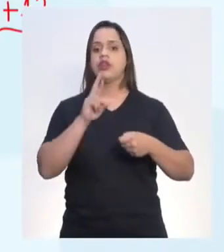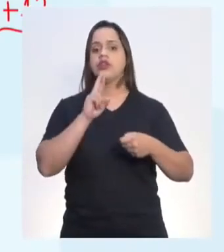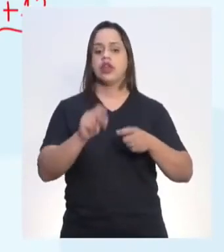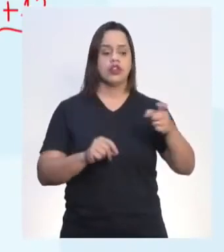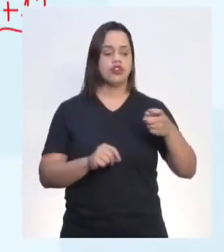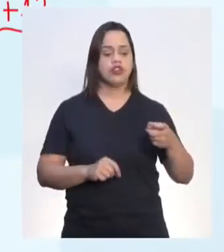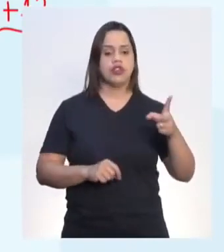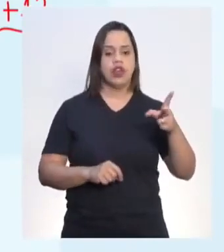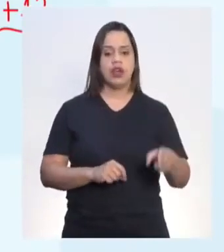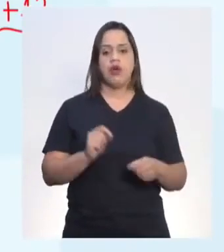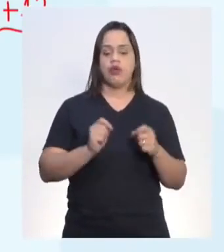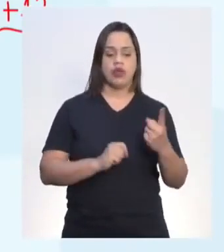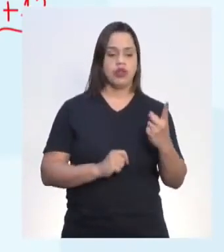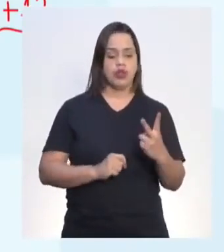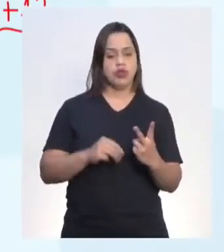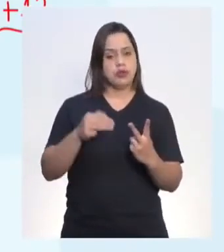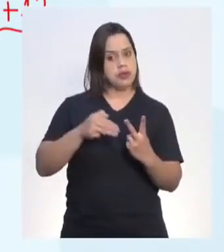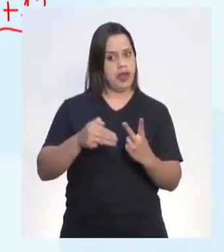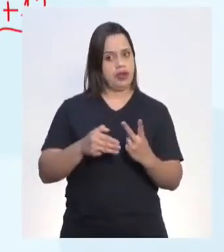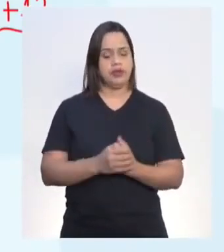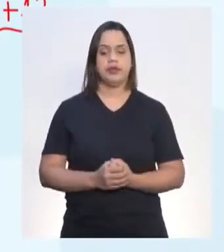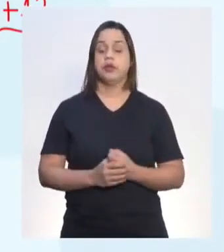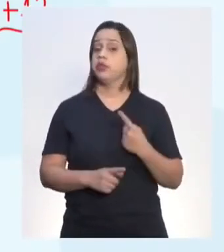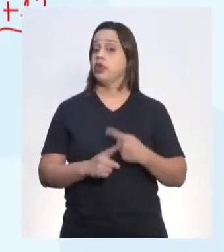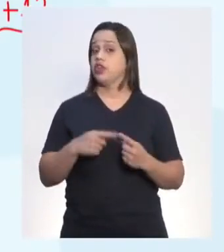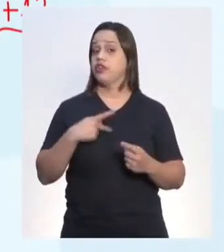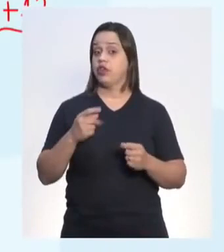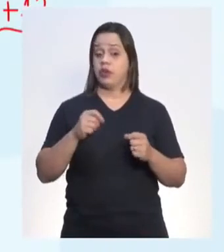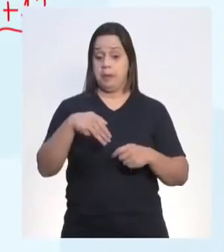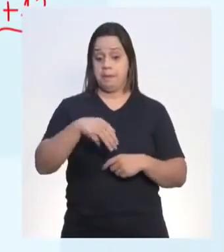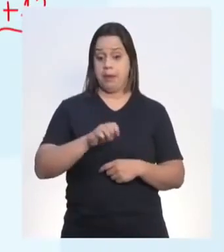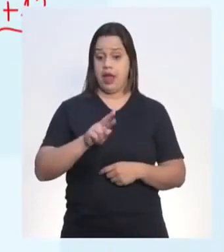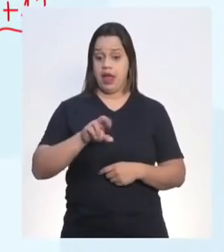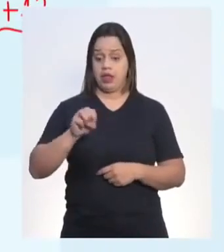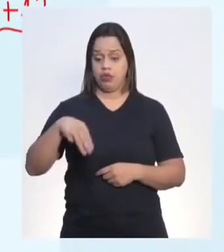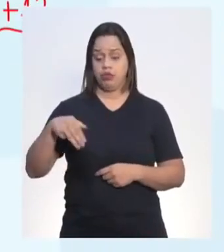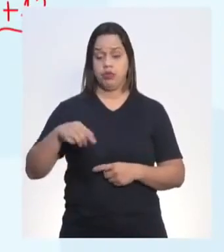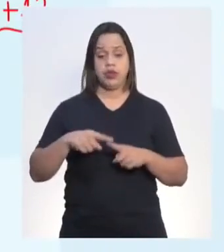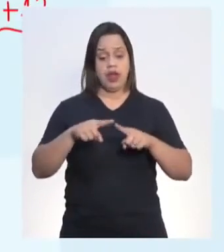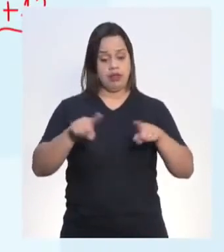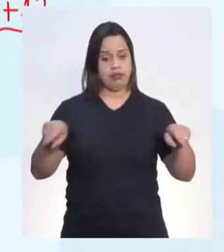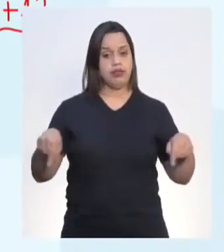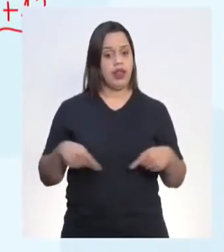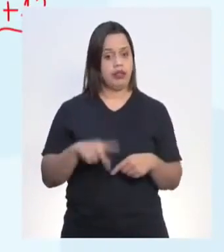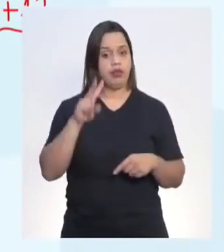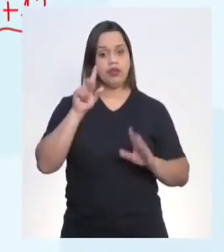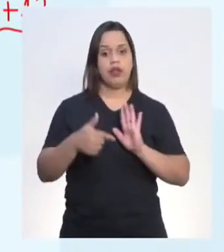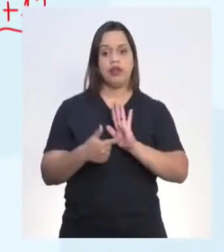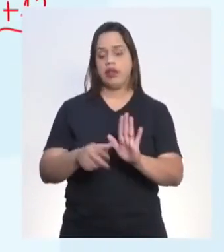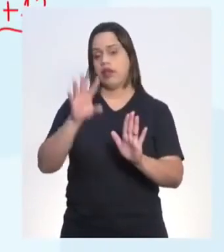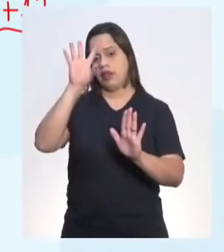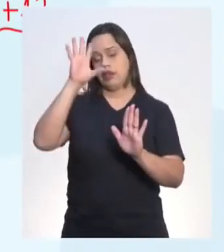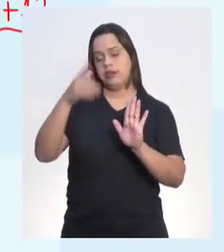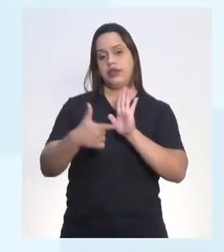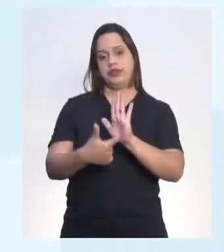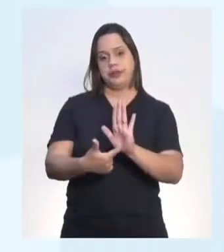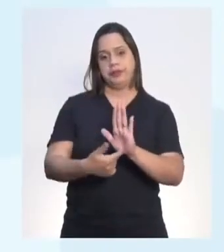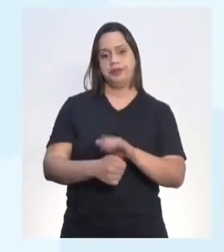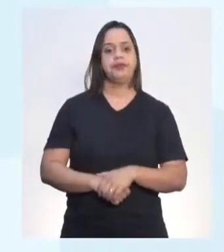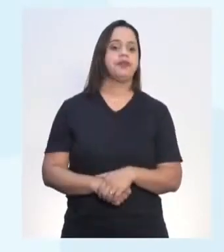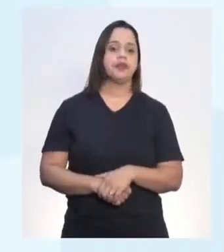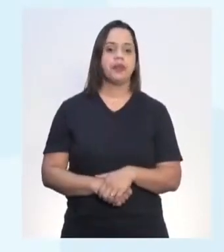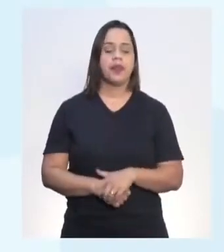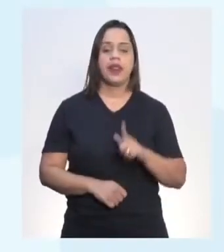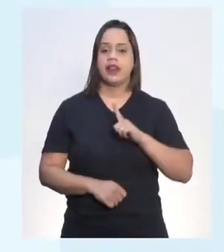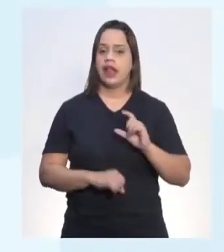vale 12 metros, porque a gente está falando de um terreno, ok? Vou pedir para mostrar a resolução na tela para eles, que tem lá